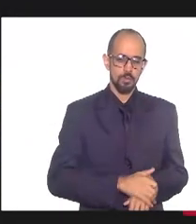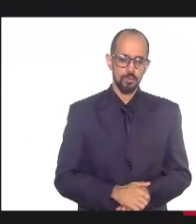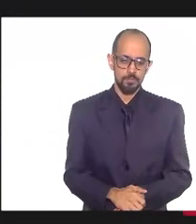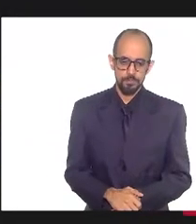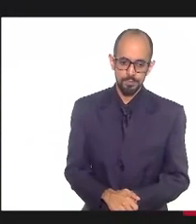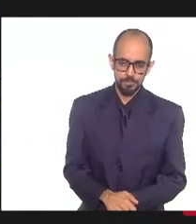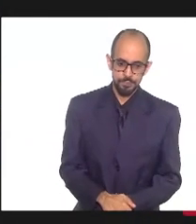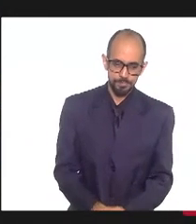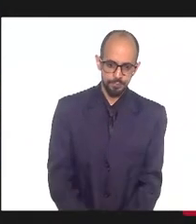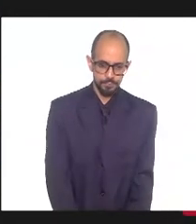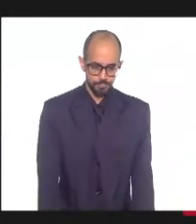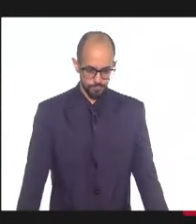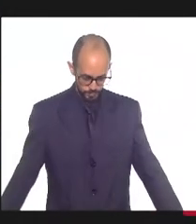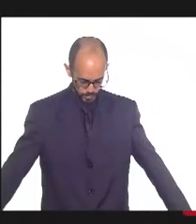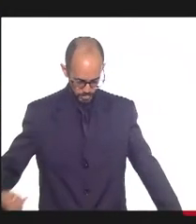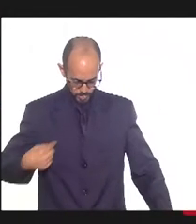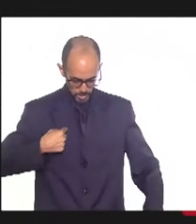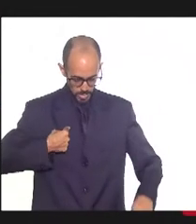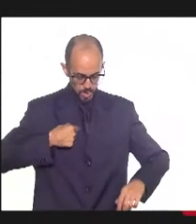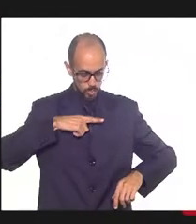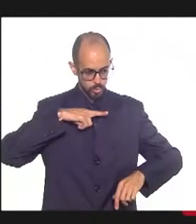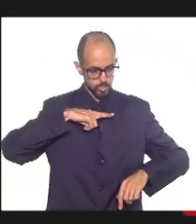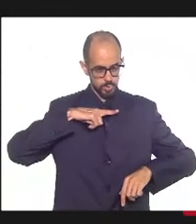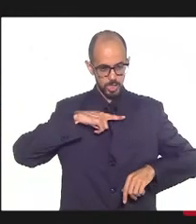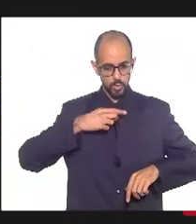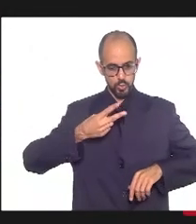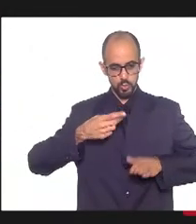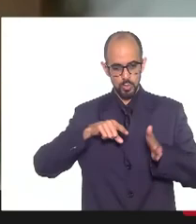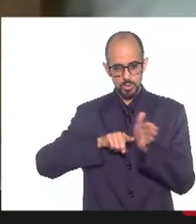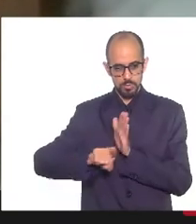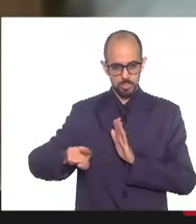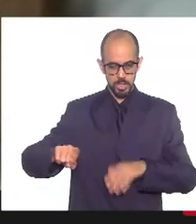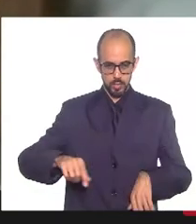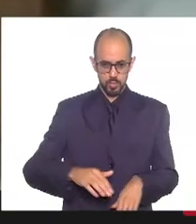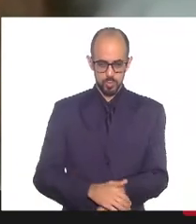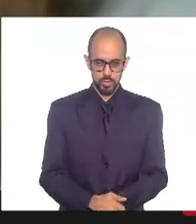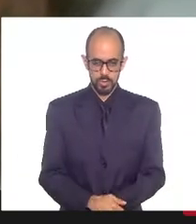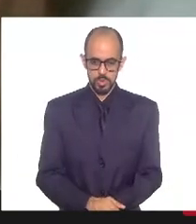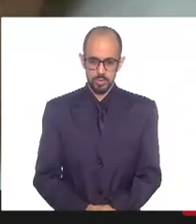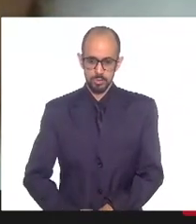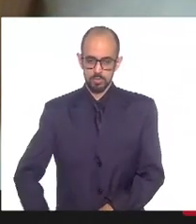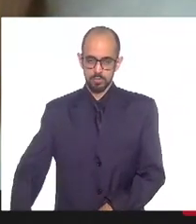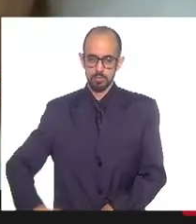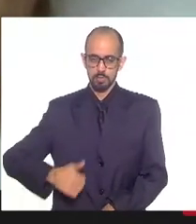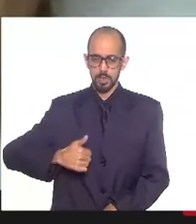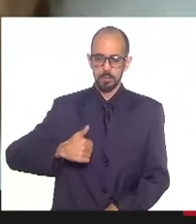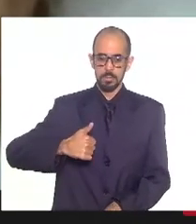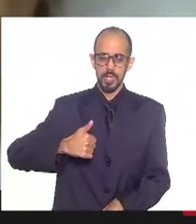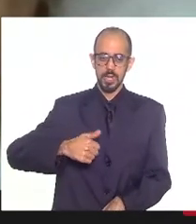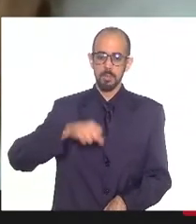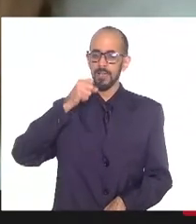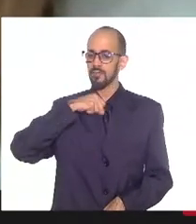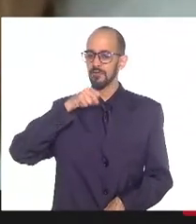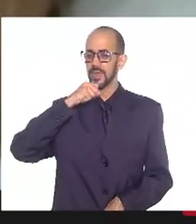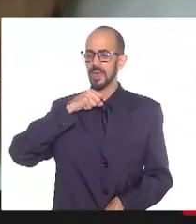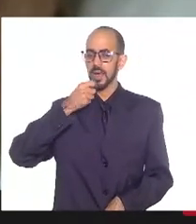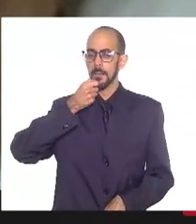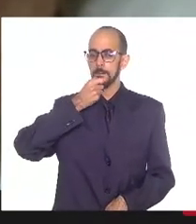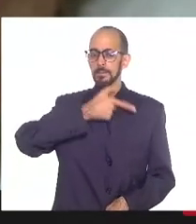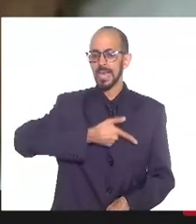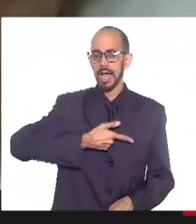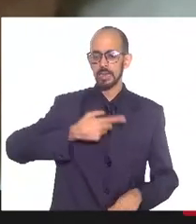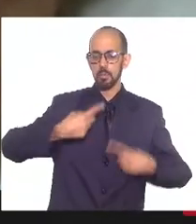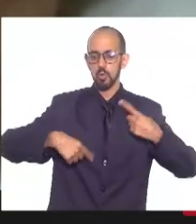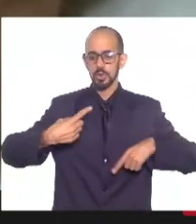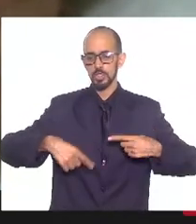Eu tenho, ao pé da letra, duas perguntas. A primeira é uma velha piada política que diz